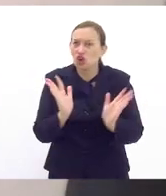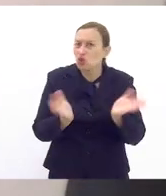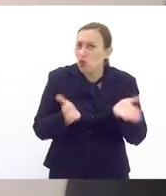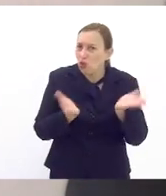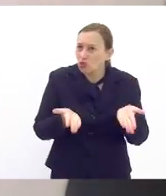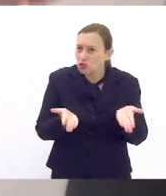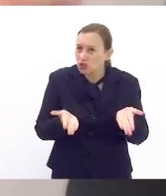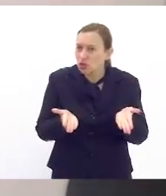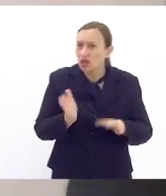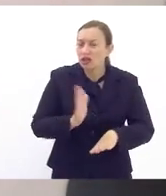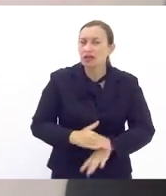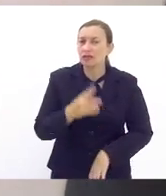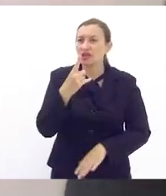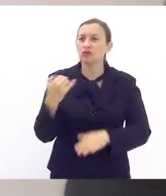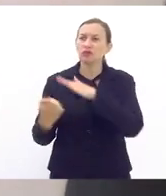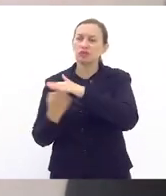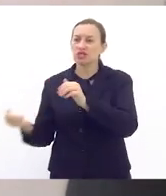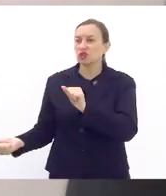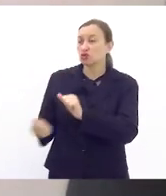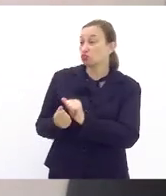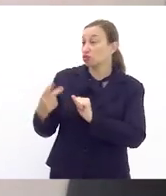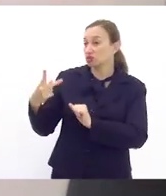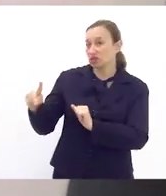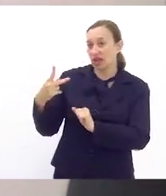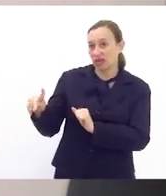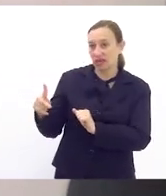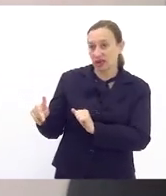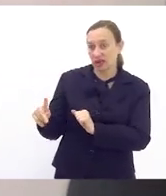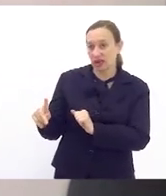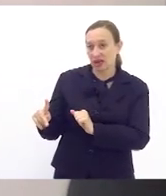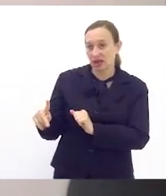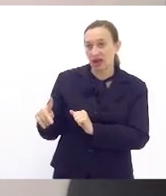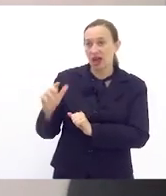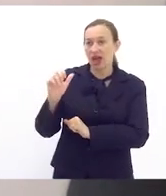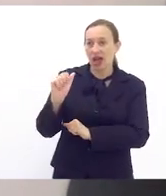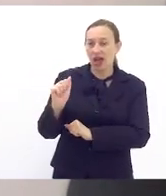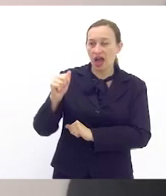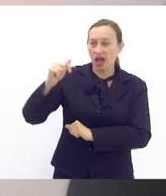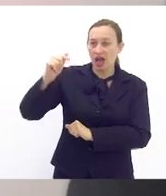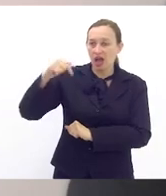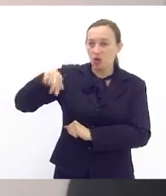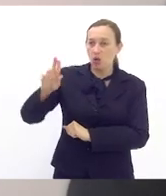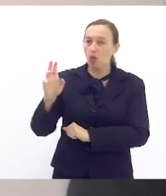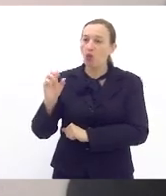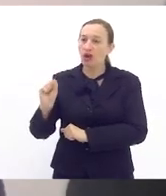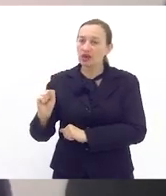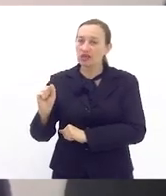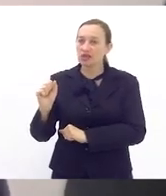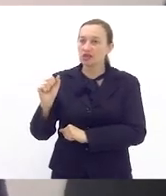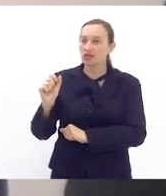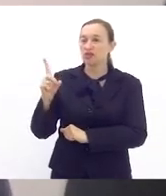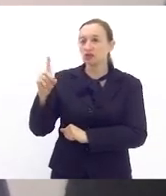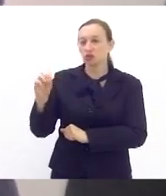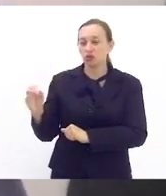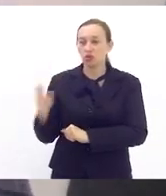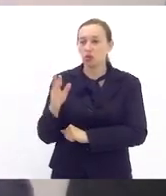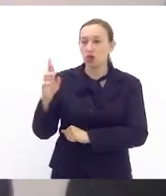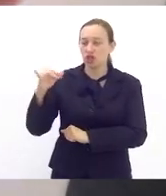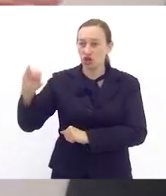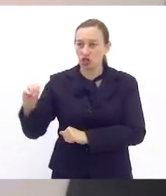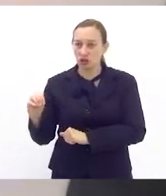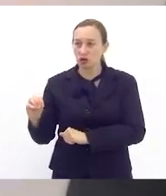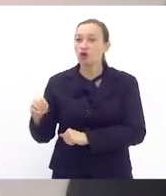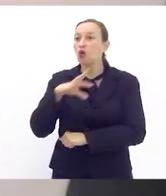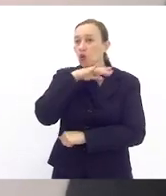tem mais uma empresa surtando a elas que são as águas as águas dos rios mais uma empresa que presta não tem serviço